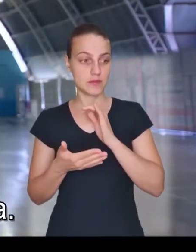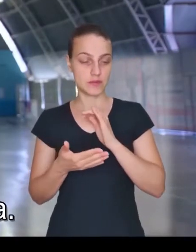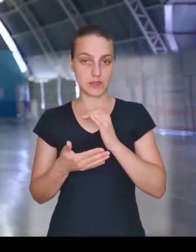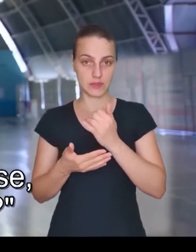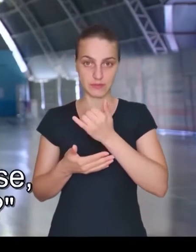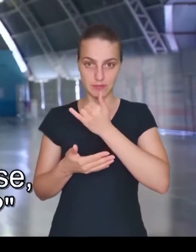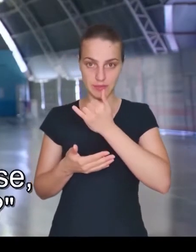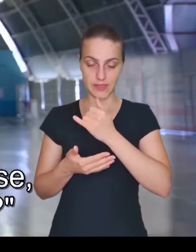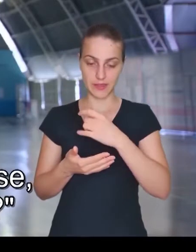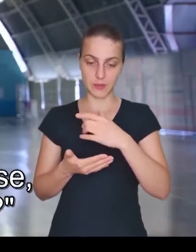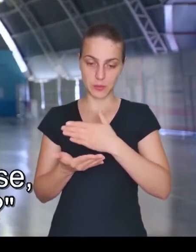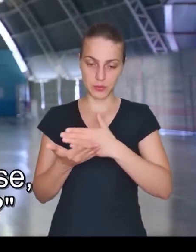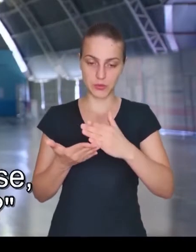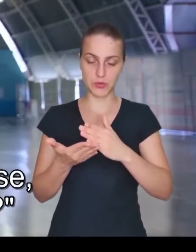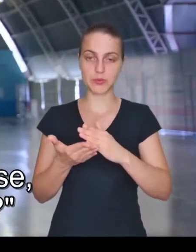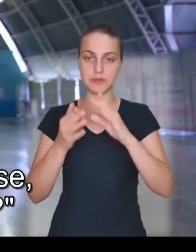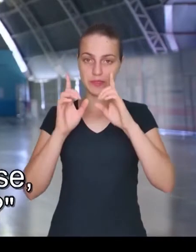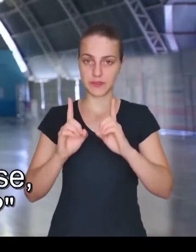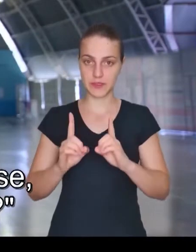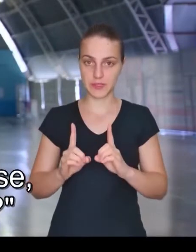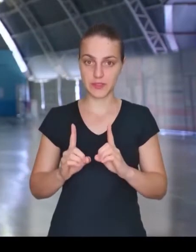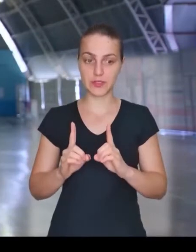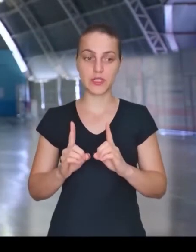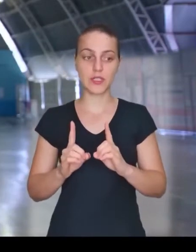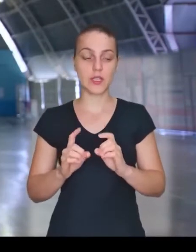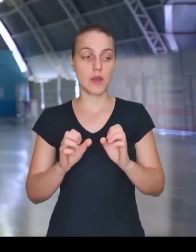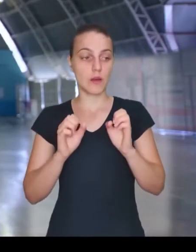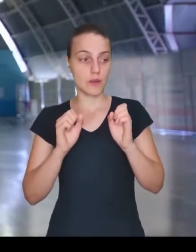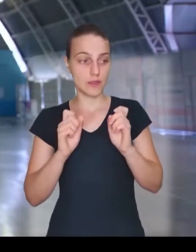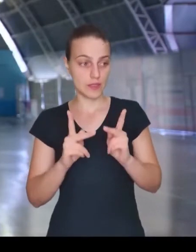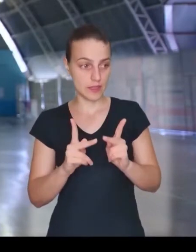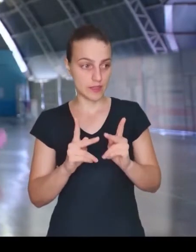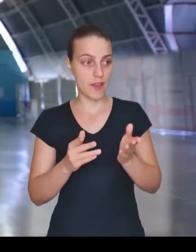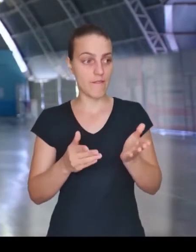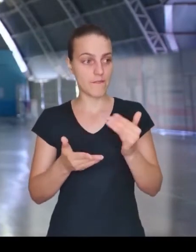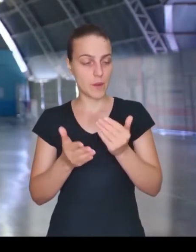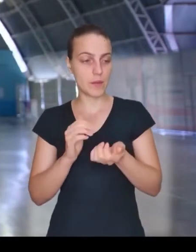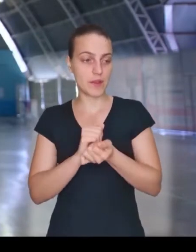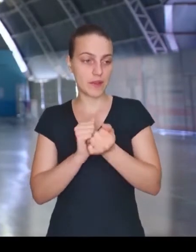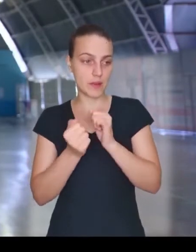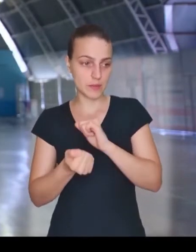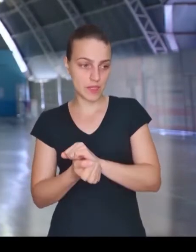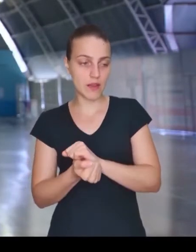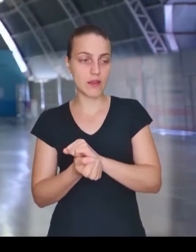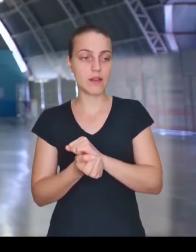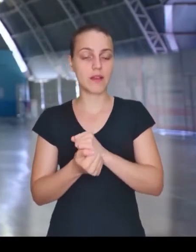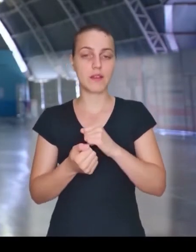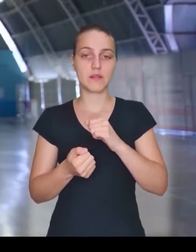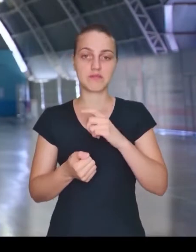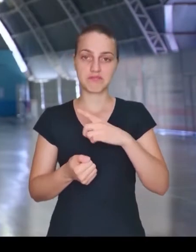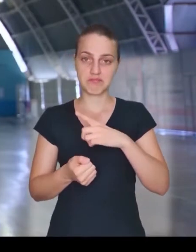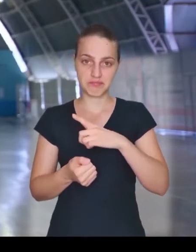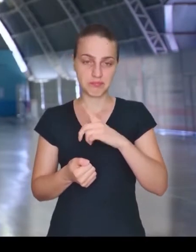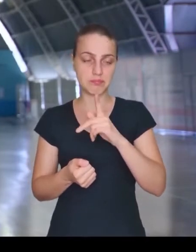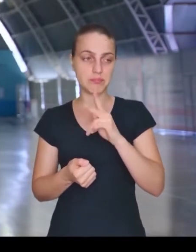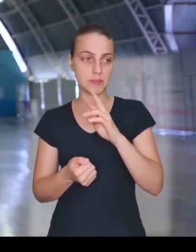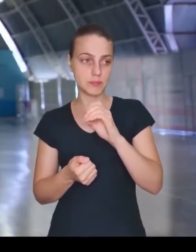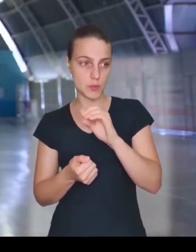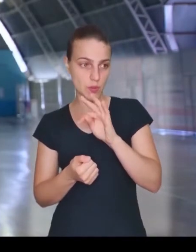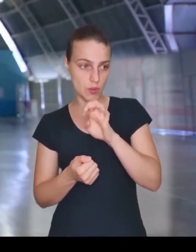protetização agora, depois você colocar a prótese. O que você vai fazer da sua vida? Eu falei, na verdade eu gosto de jogar futebol, gosto de